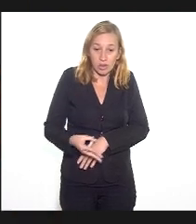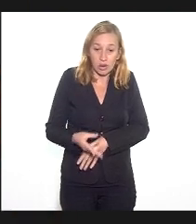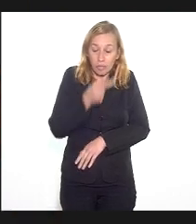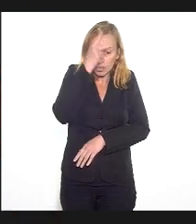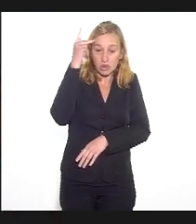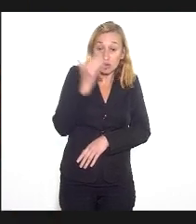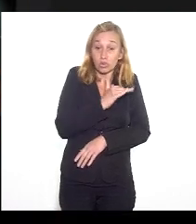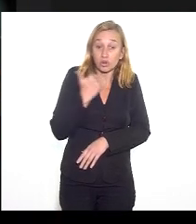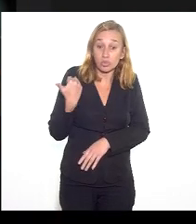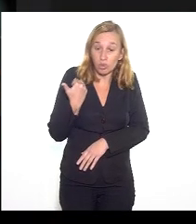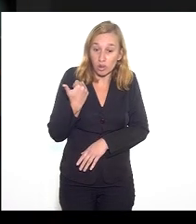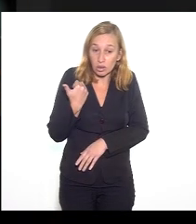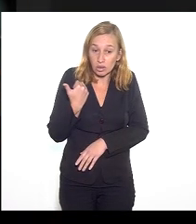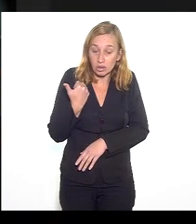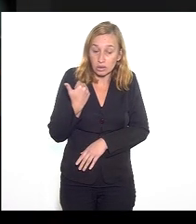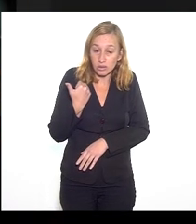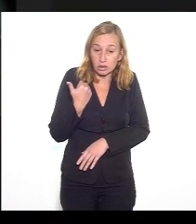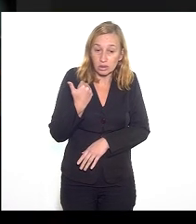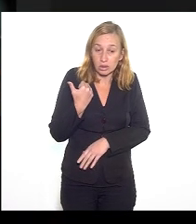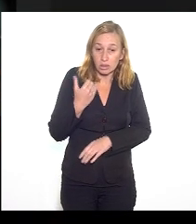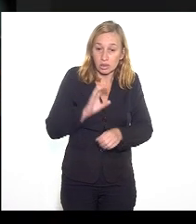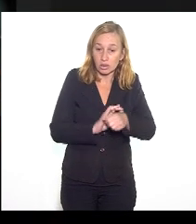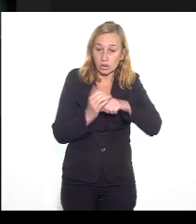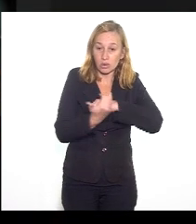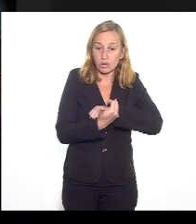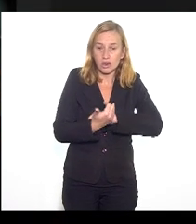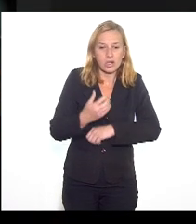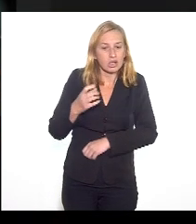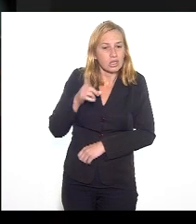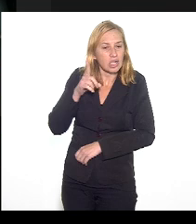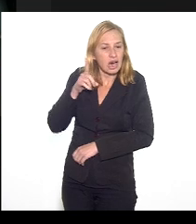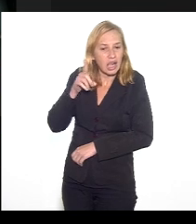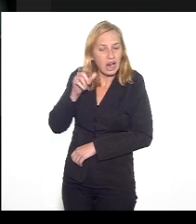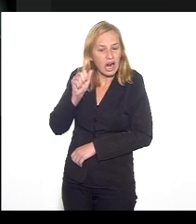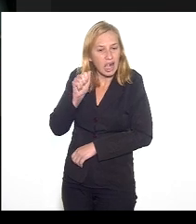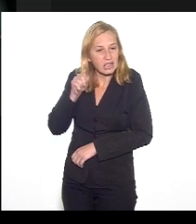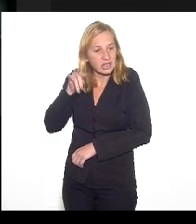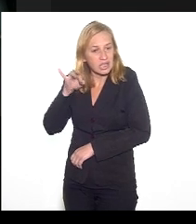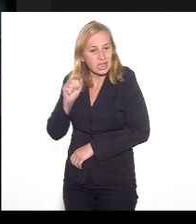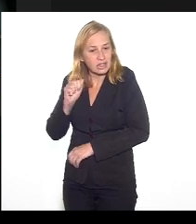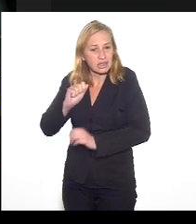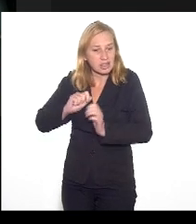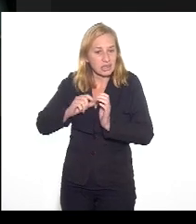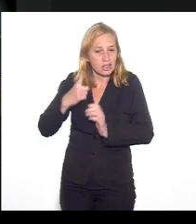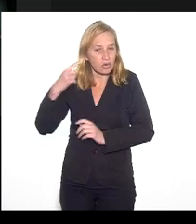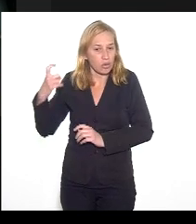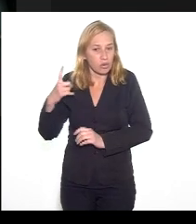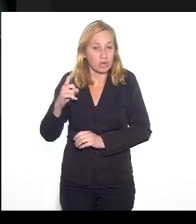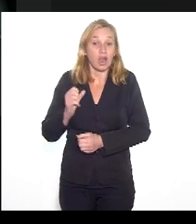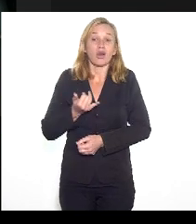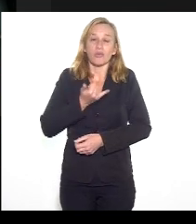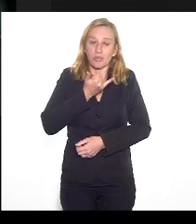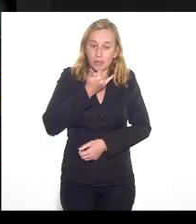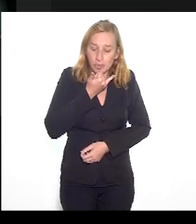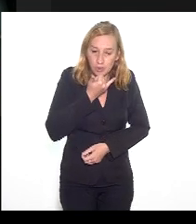diante da Covid-19. Senhora Adriana, a senhora está com o microfone ligado. Muito obrigada.